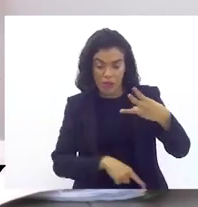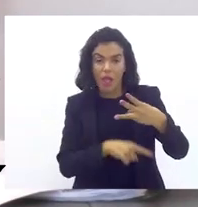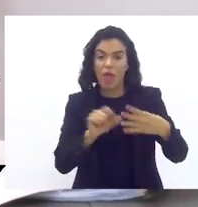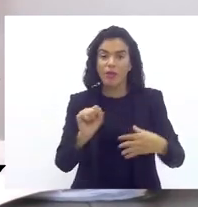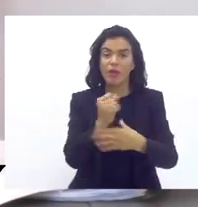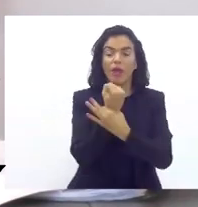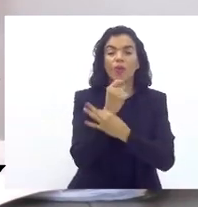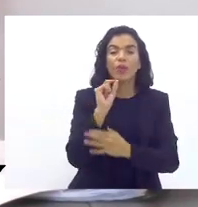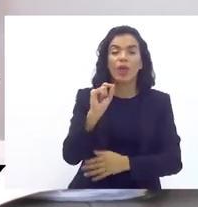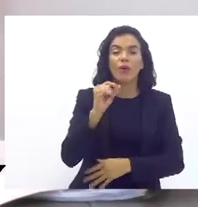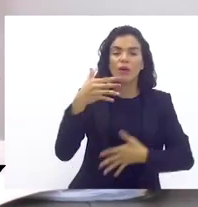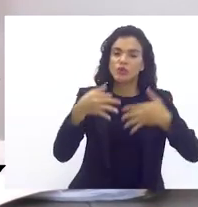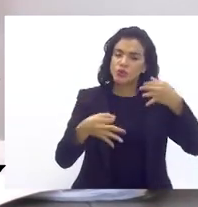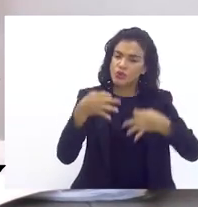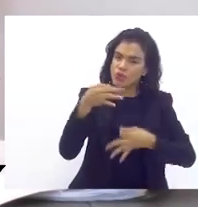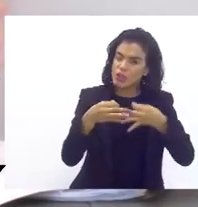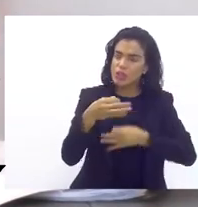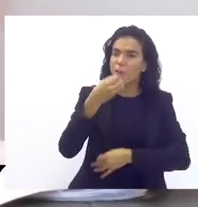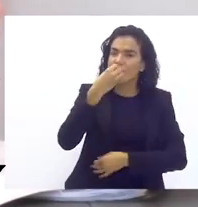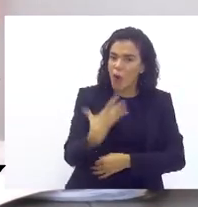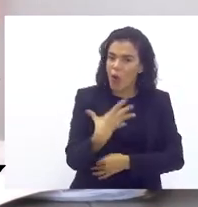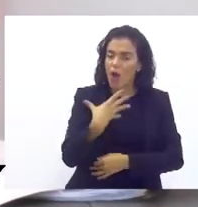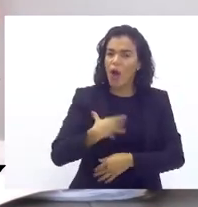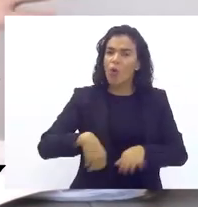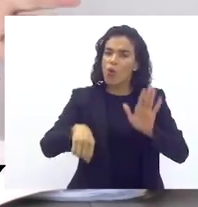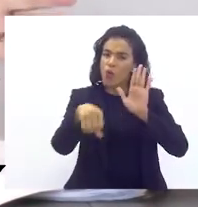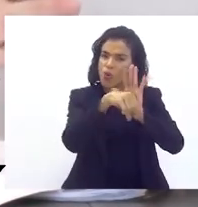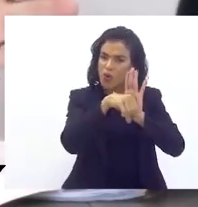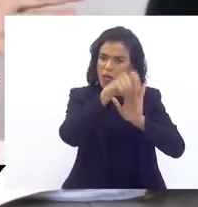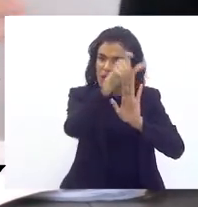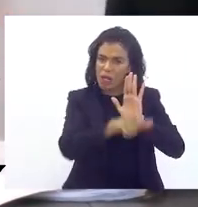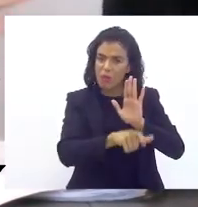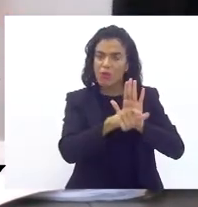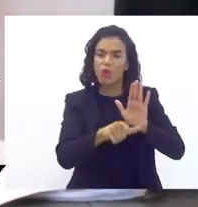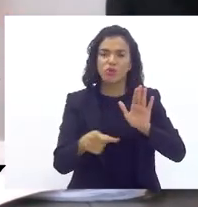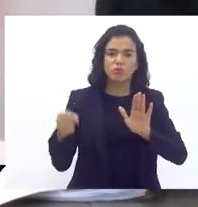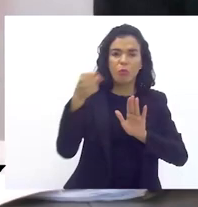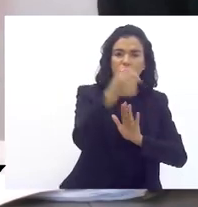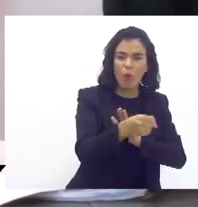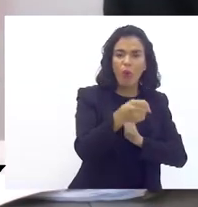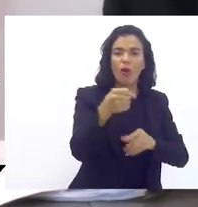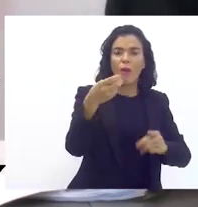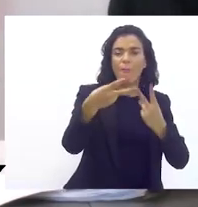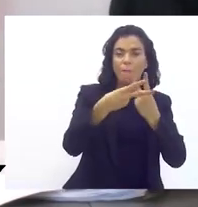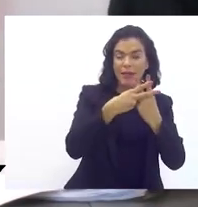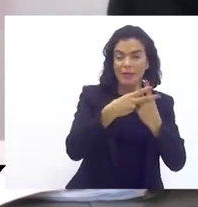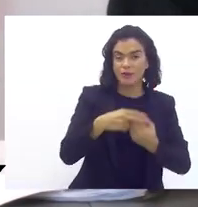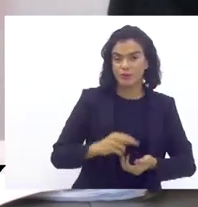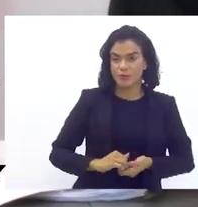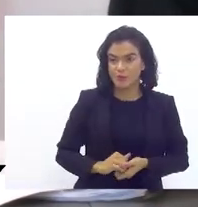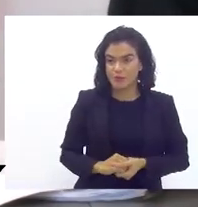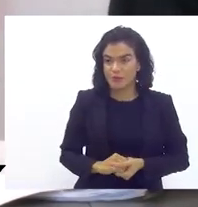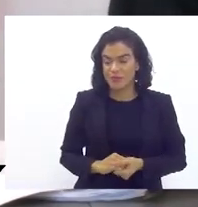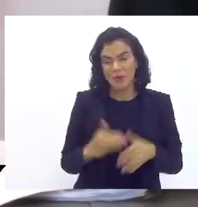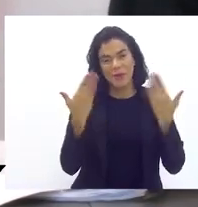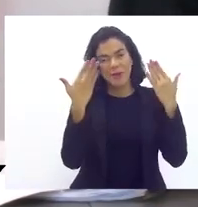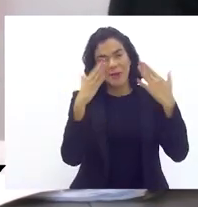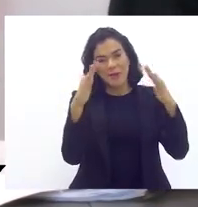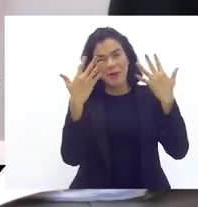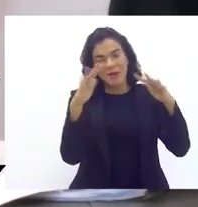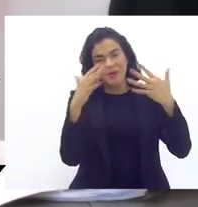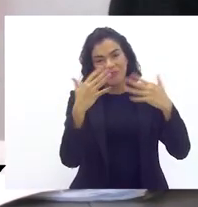bacana criminoso preso e nós sente solto é o que a gente quer Felipe Guimarães Parabéns